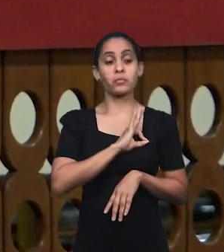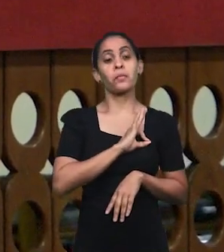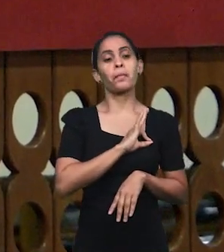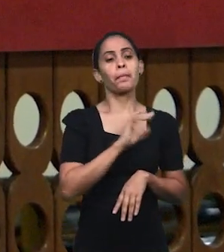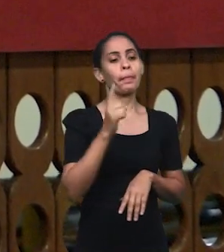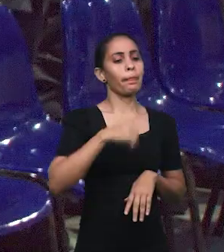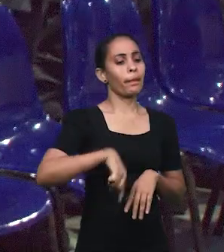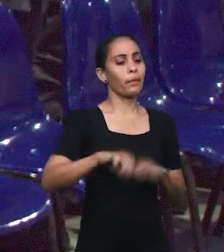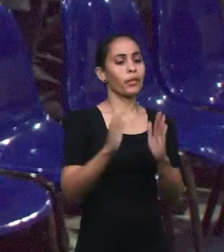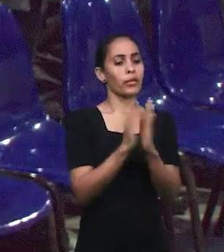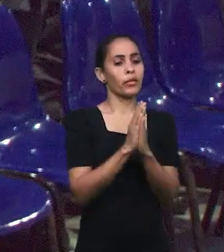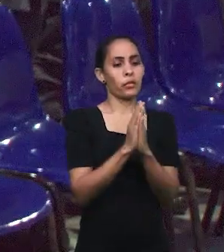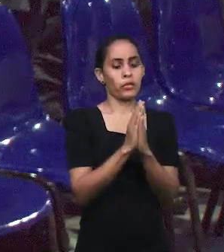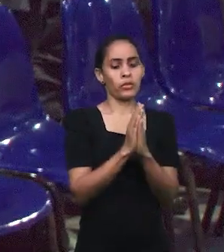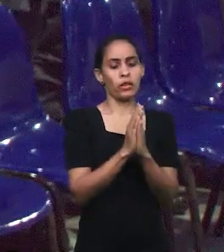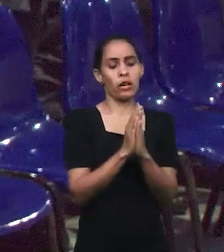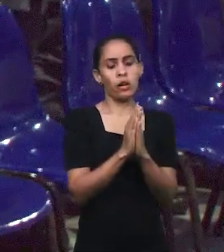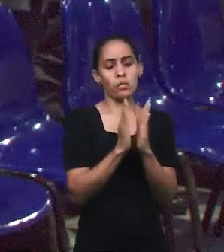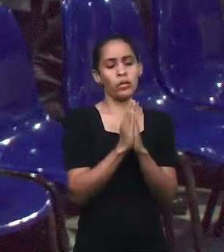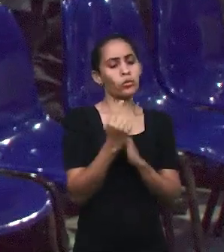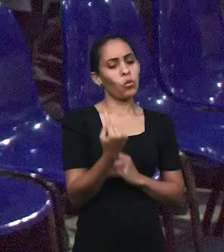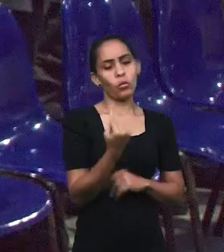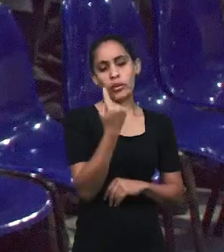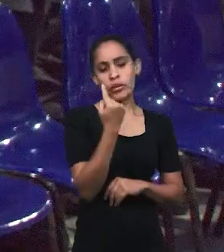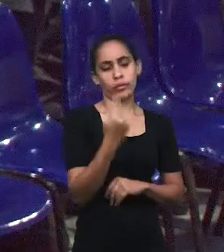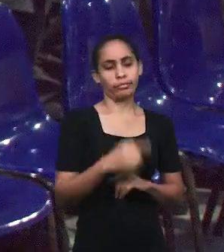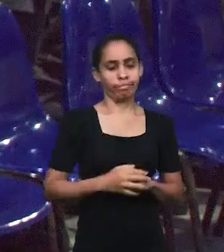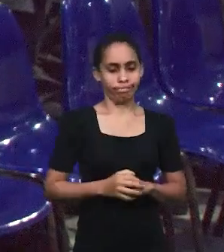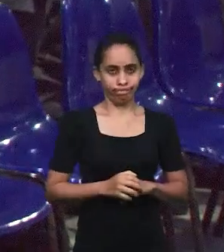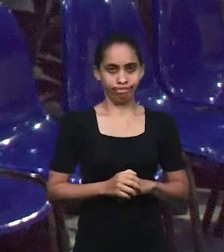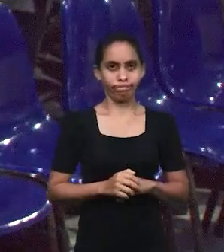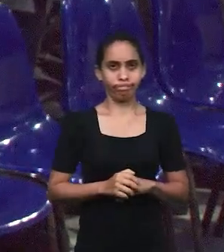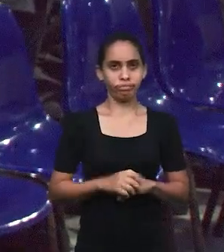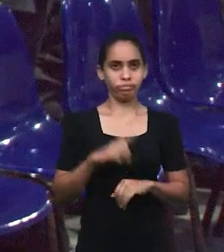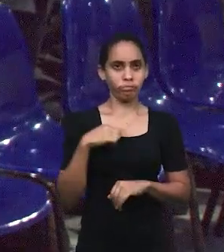vamos fazer, soldados, é só uma.